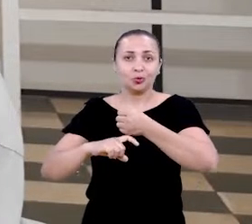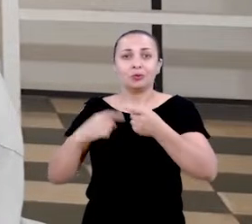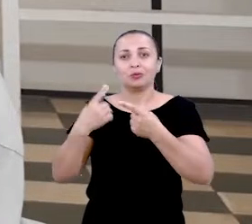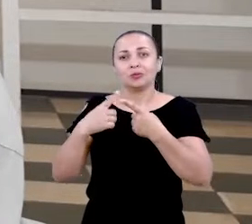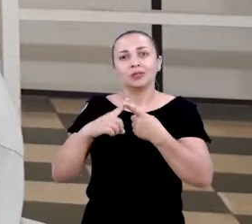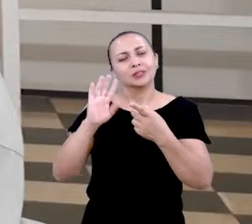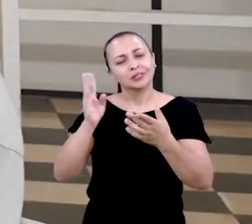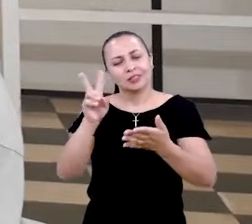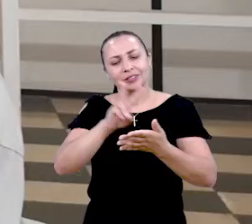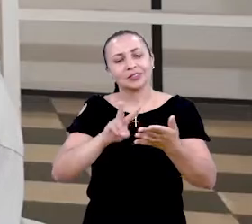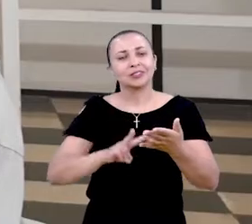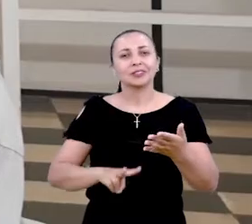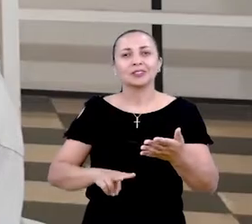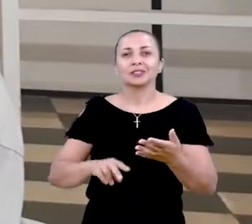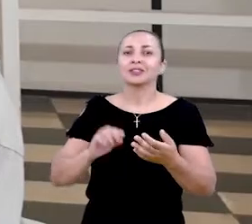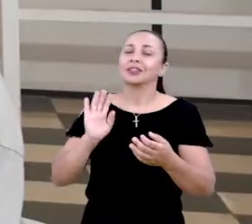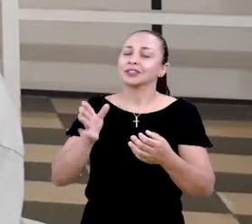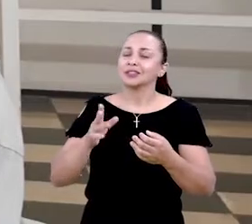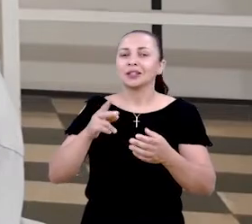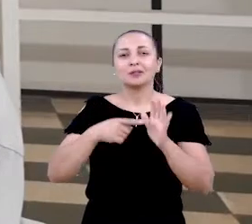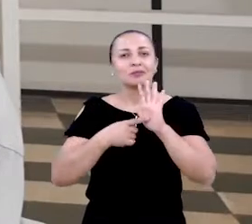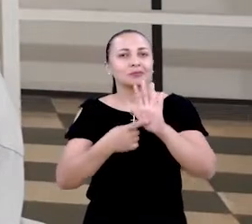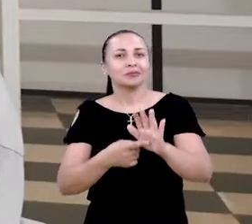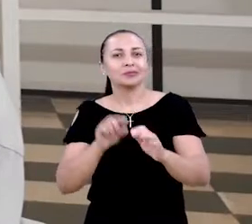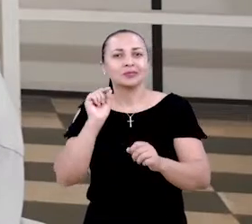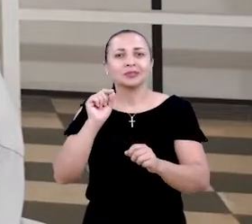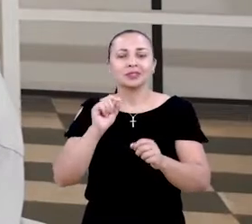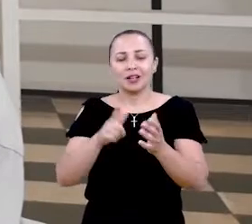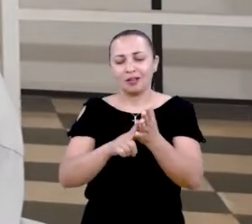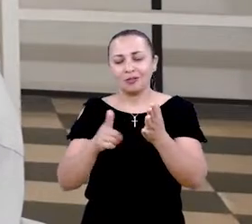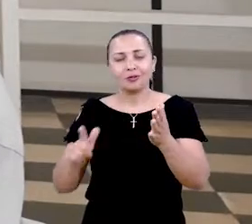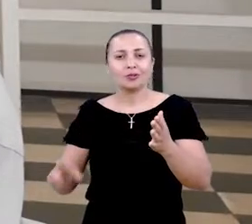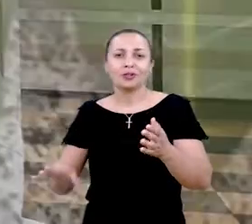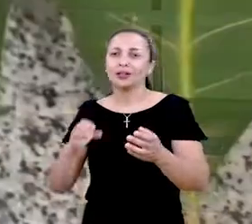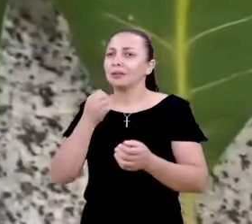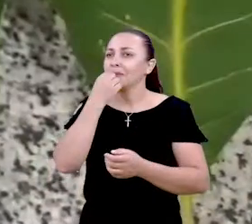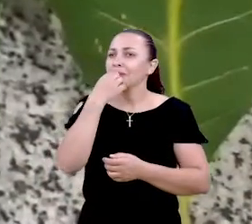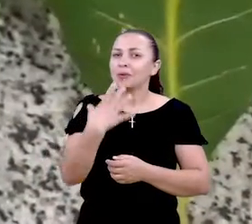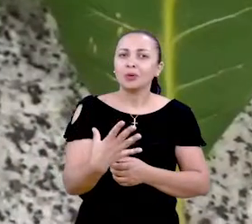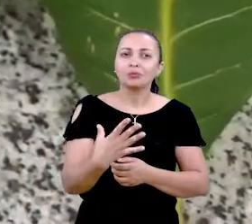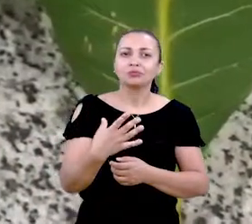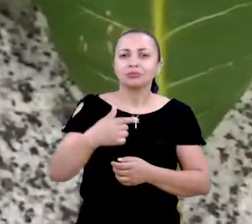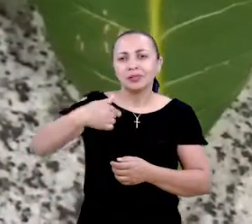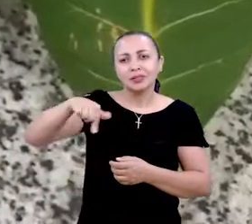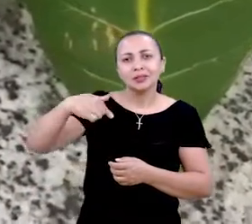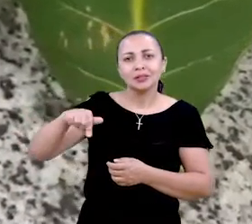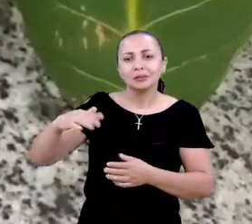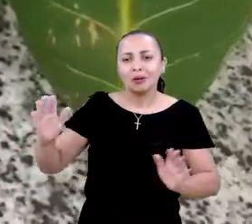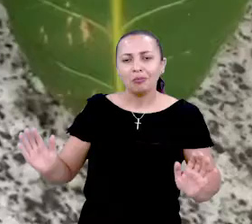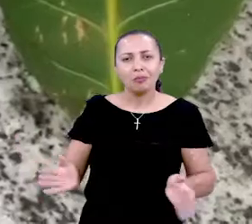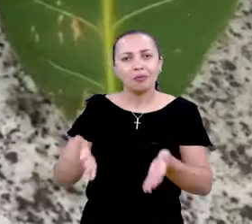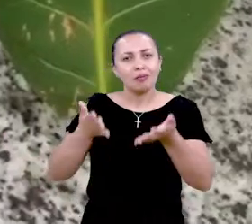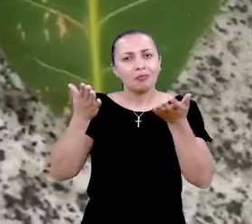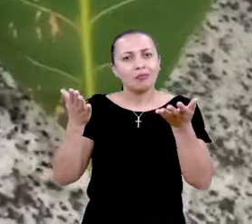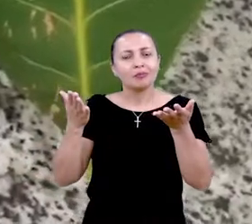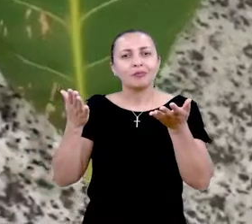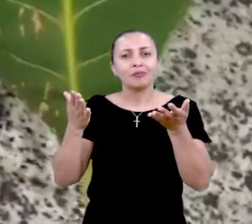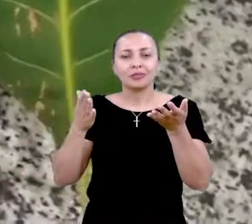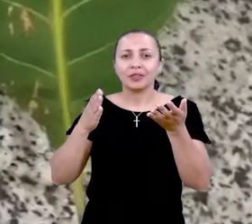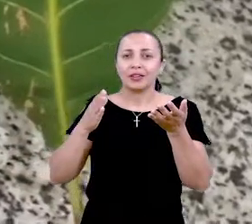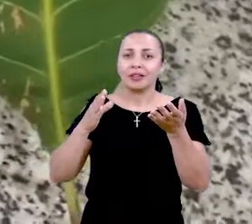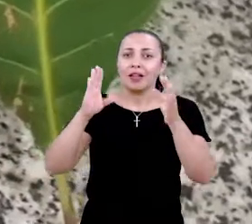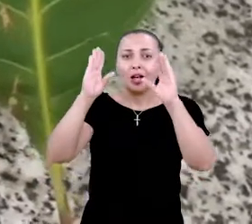na literatura consta que a folha possui substâncias que promovem